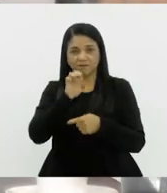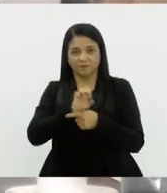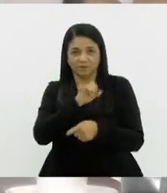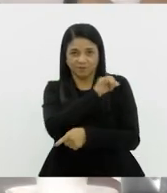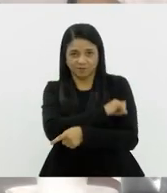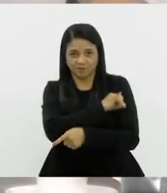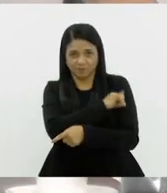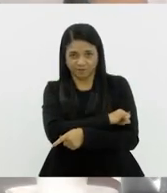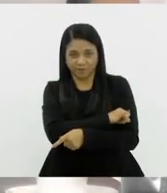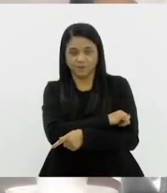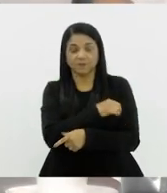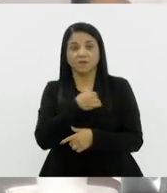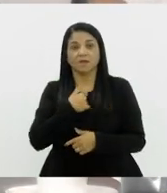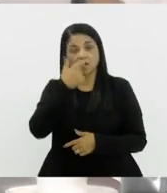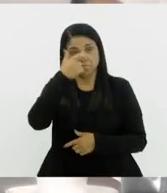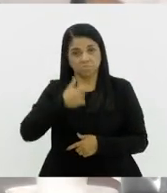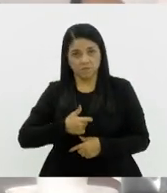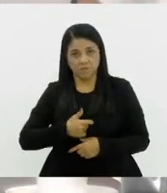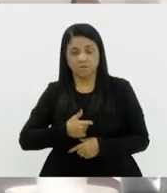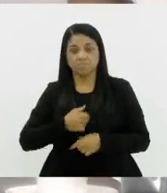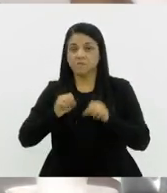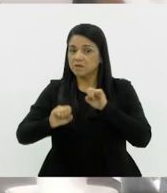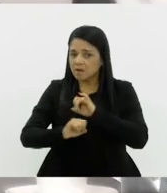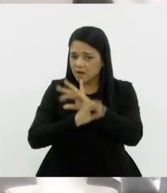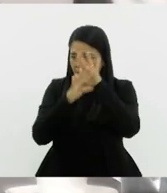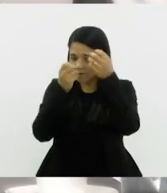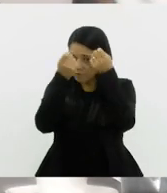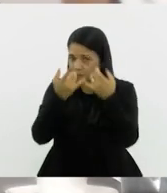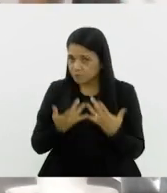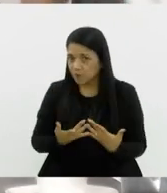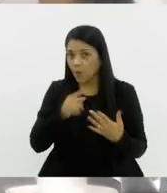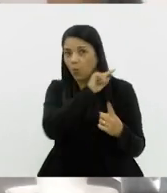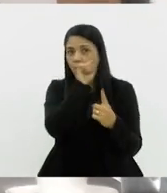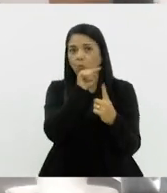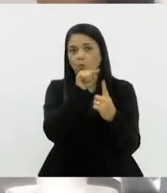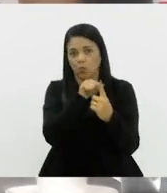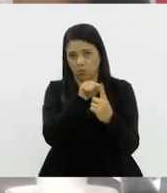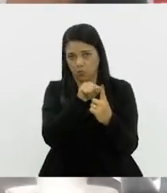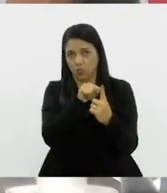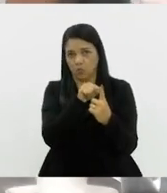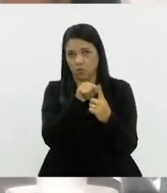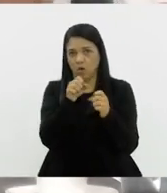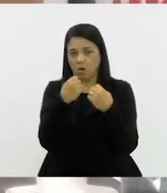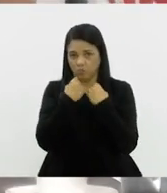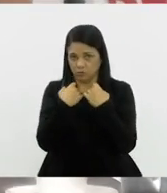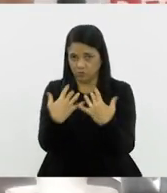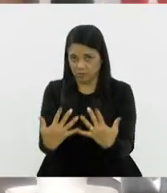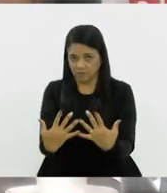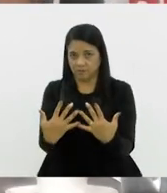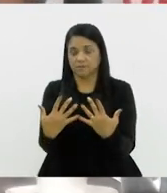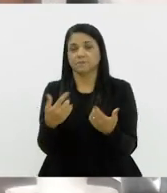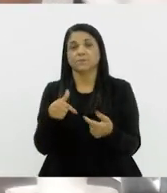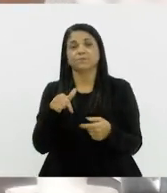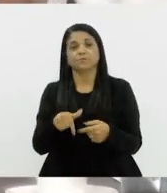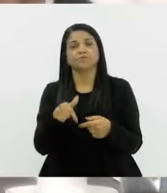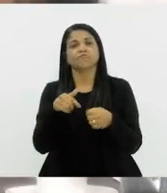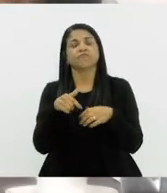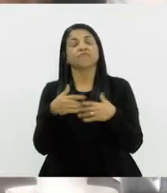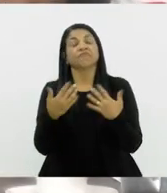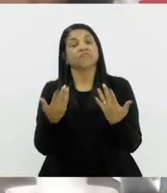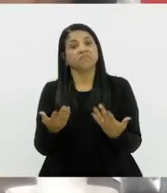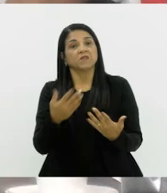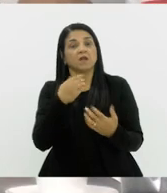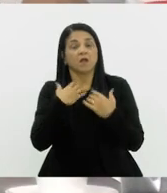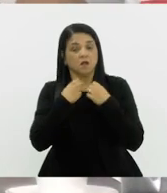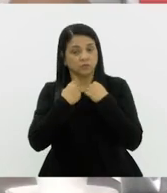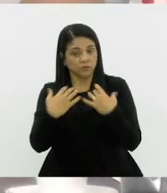Janeiro. A mim cabe um pouco esclarecer qual é o objetivo dessa audiência. Bem, essa audiência pública ela